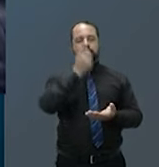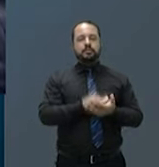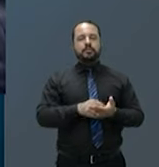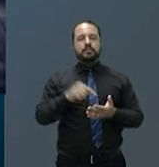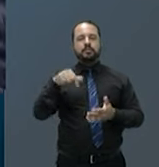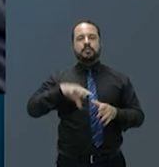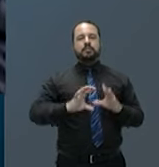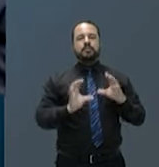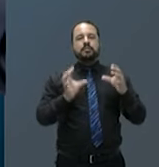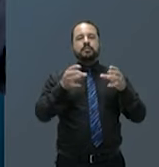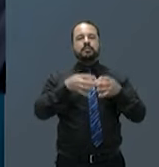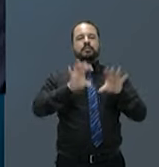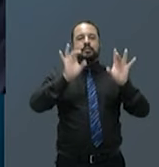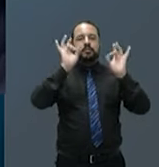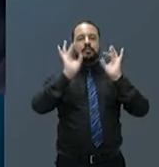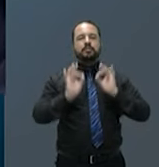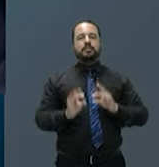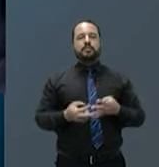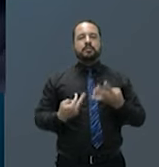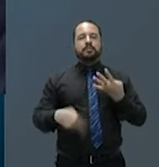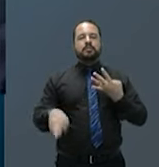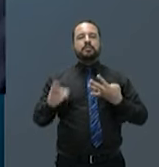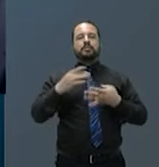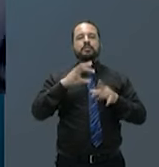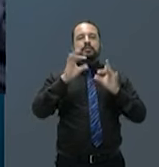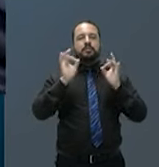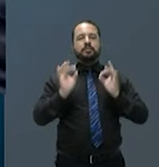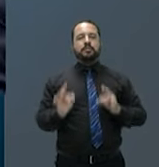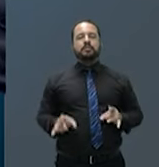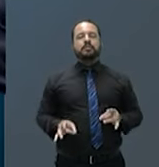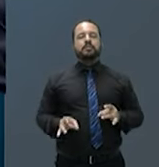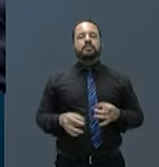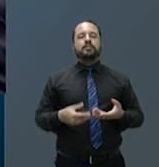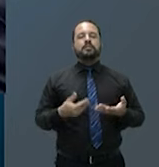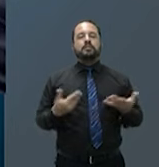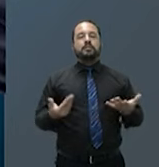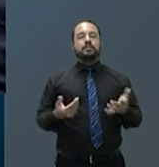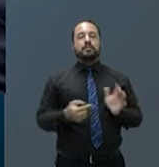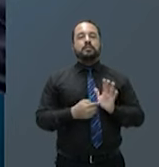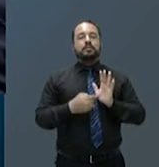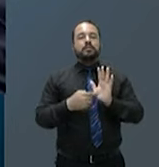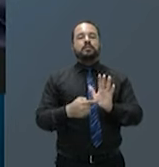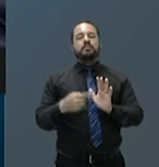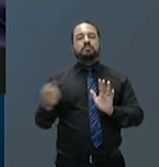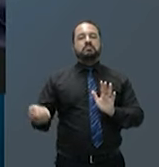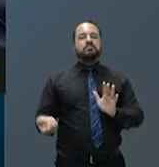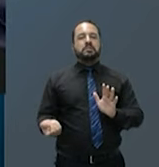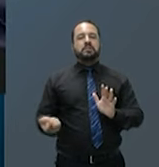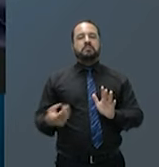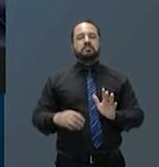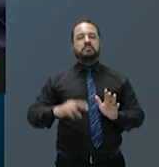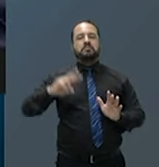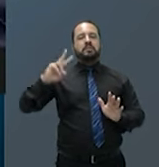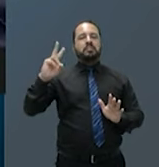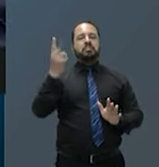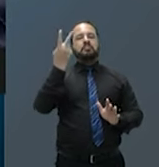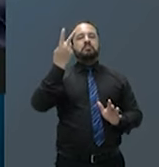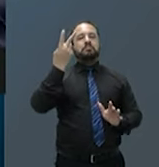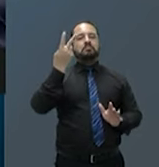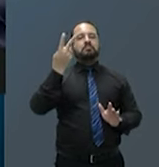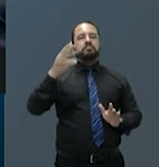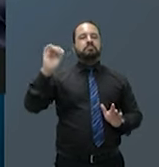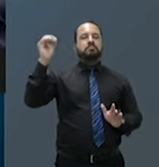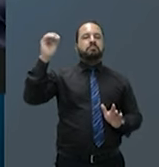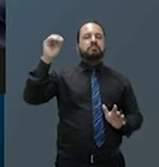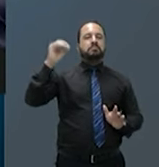Corte Especial, em recursos repetitivos, em precedentes qualificados, e dizer que isso de nada vale. É isso